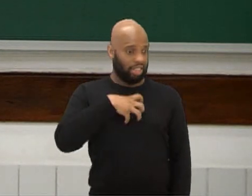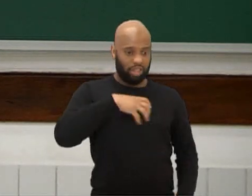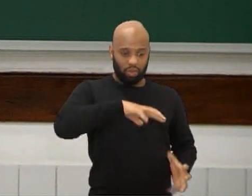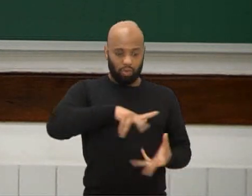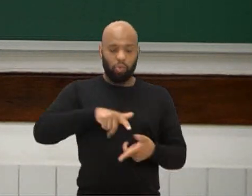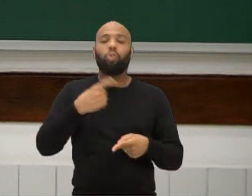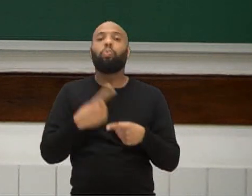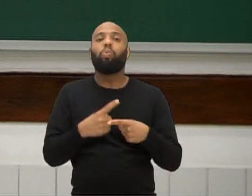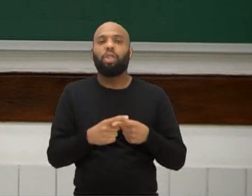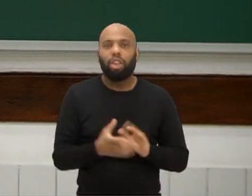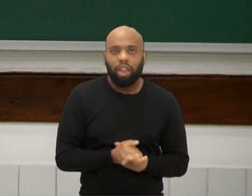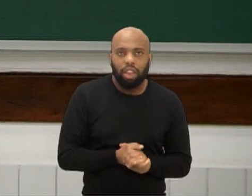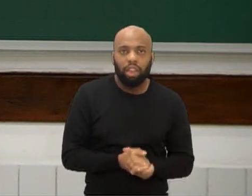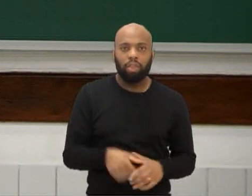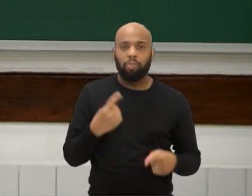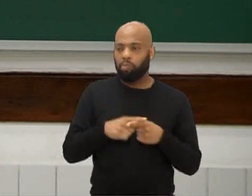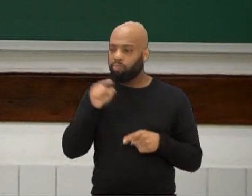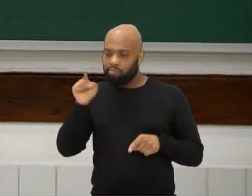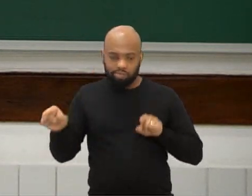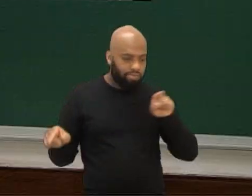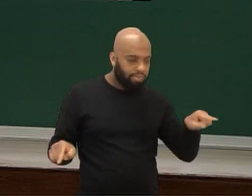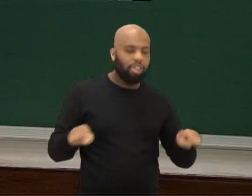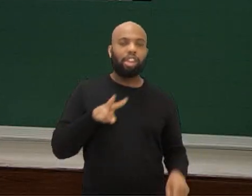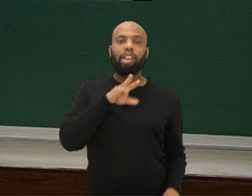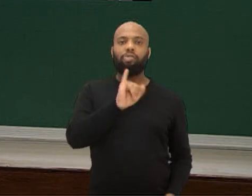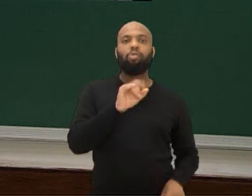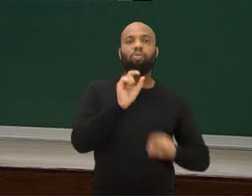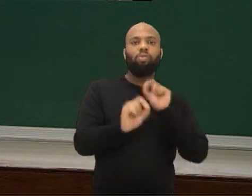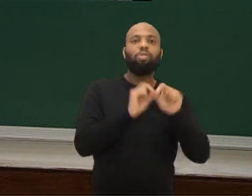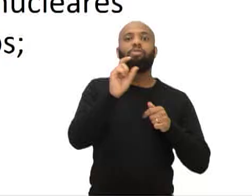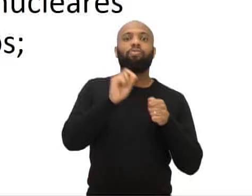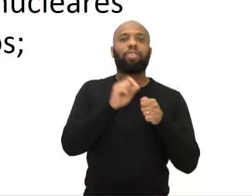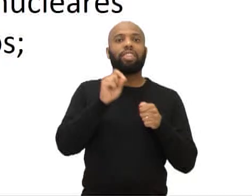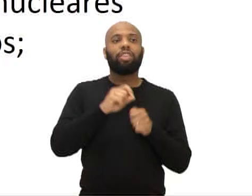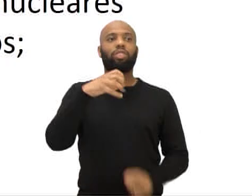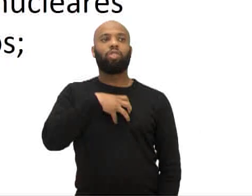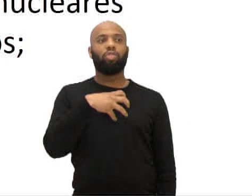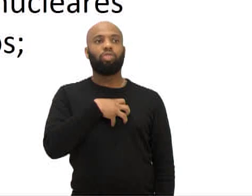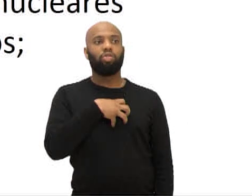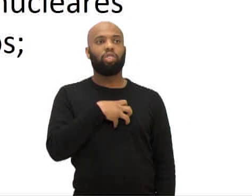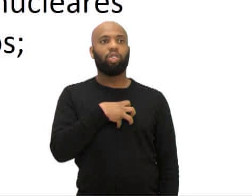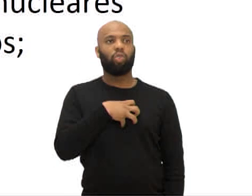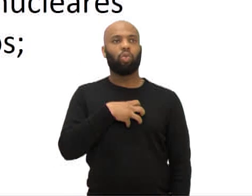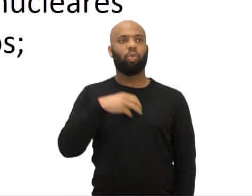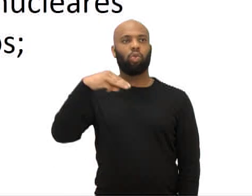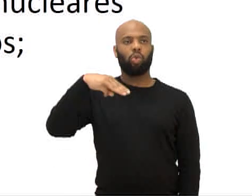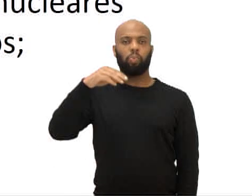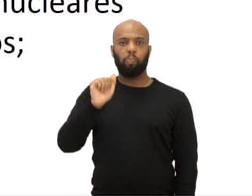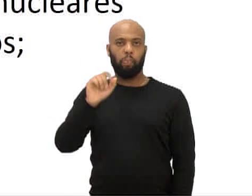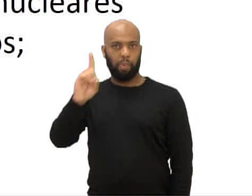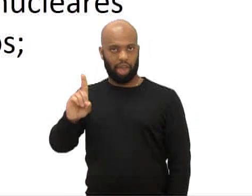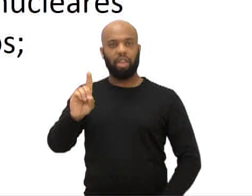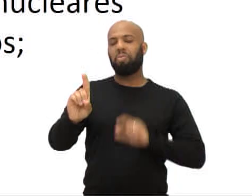Por quê? Porque eles vão chegar a gerar a chamada MED, que era,